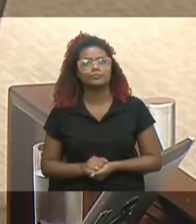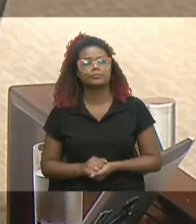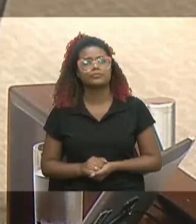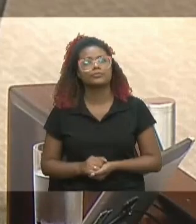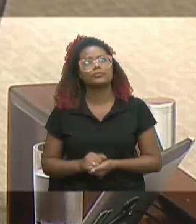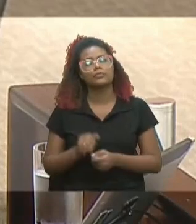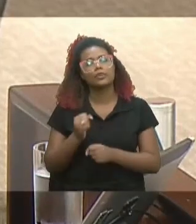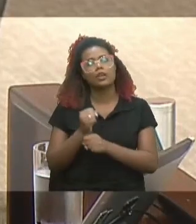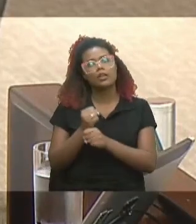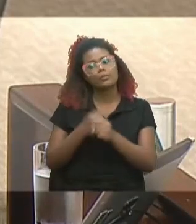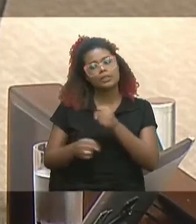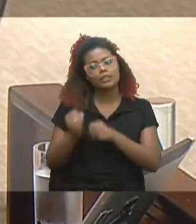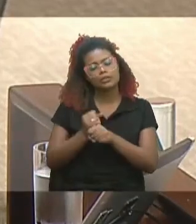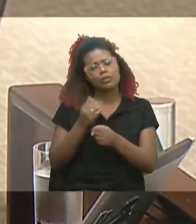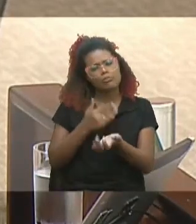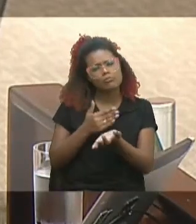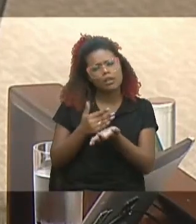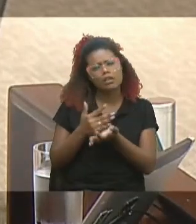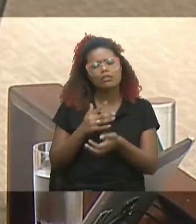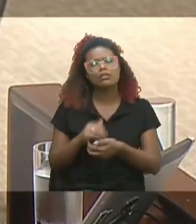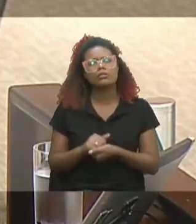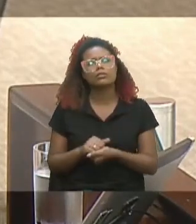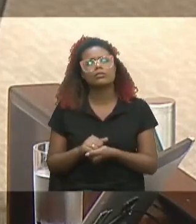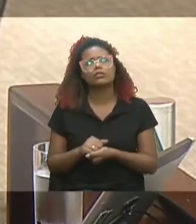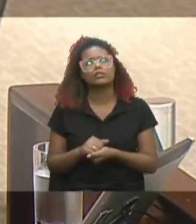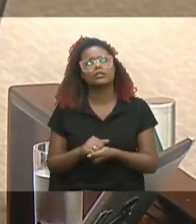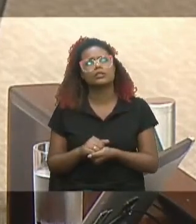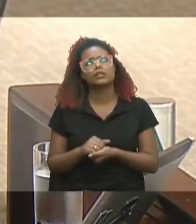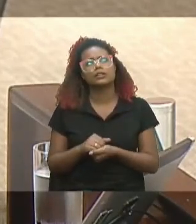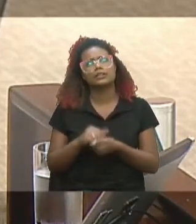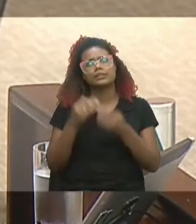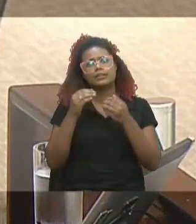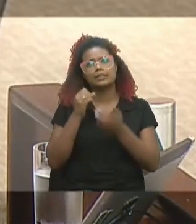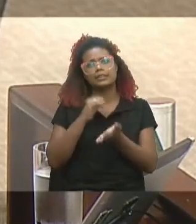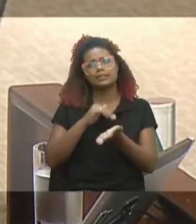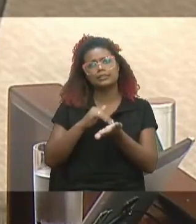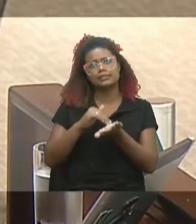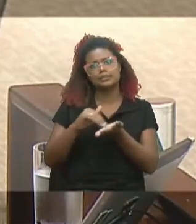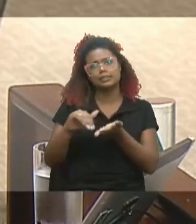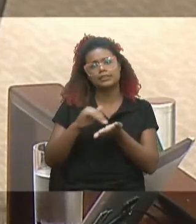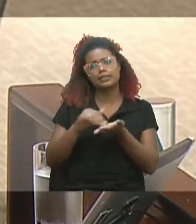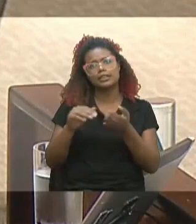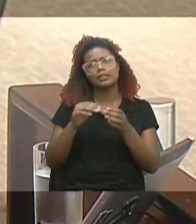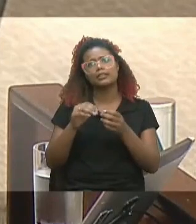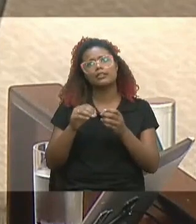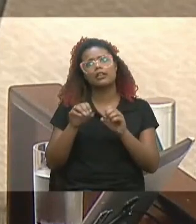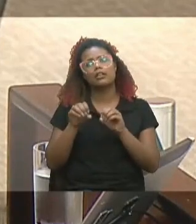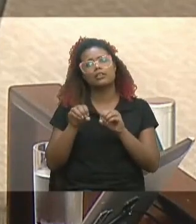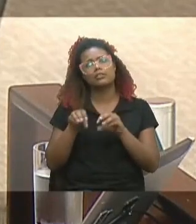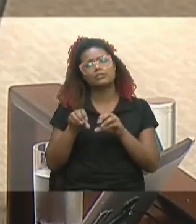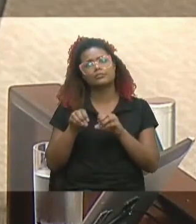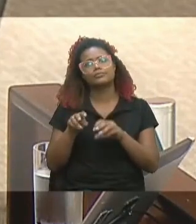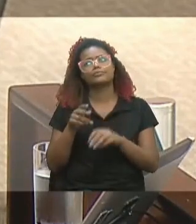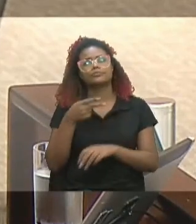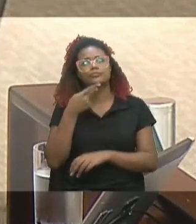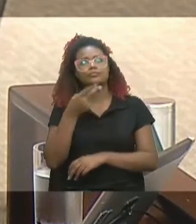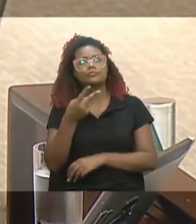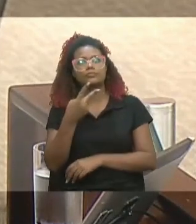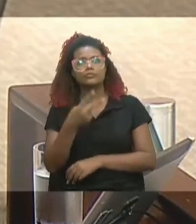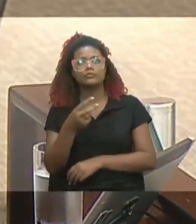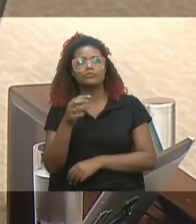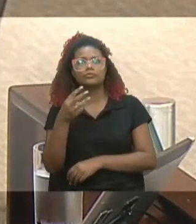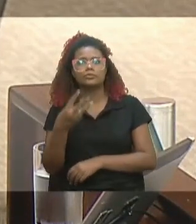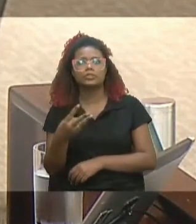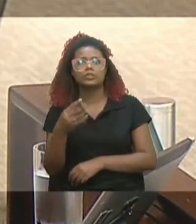do ano passado ofício da secretária da educação as obras dizia que 239